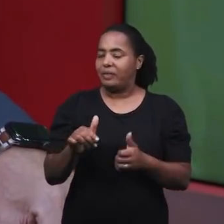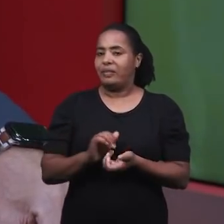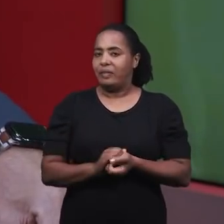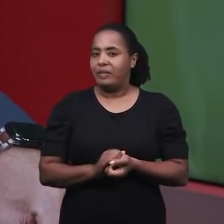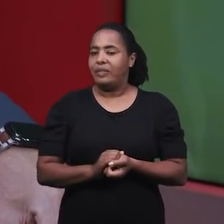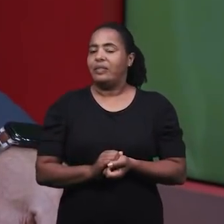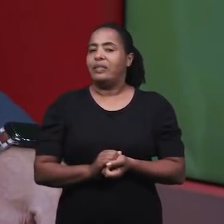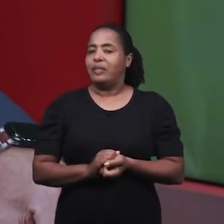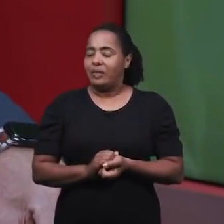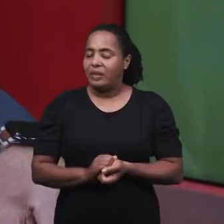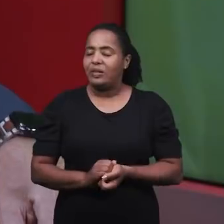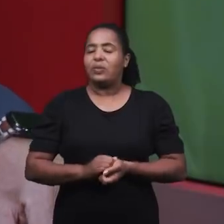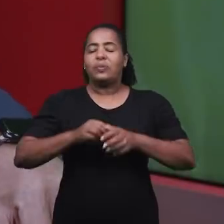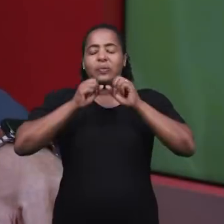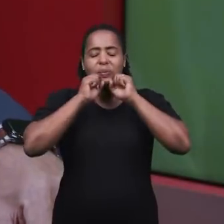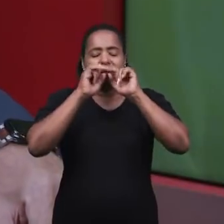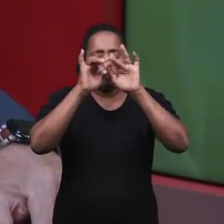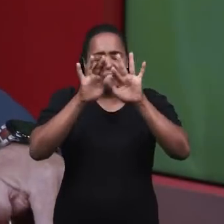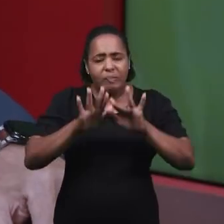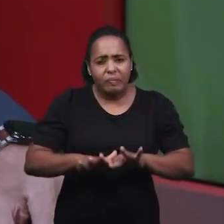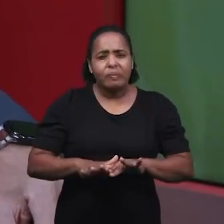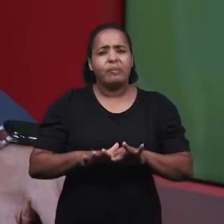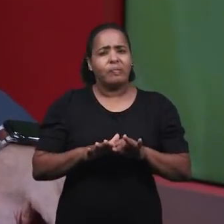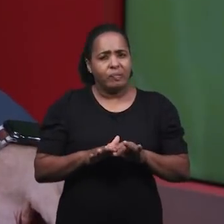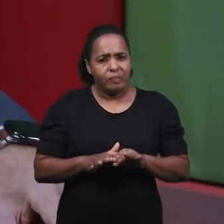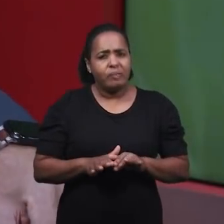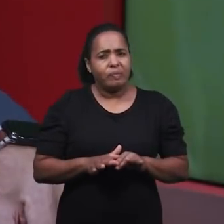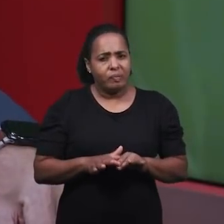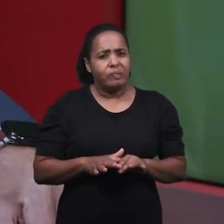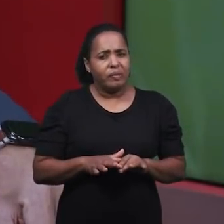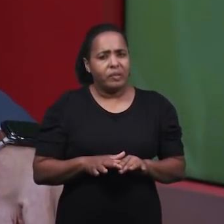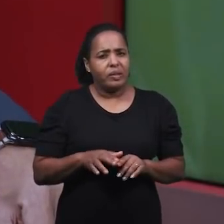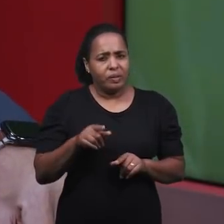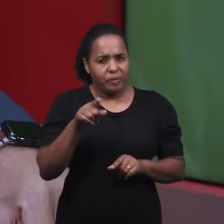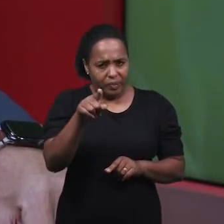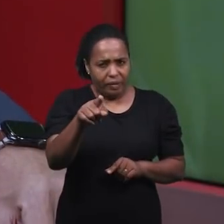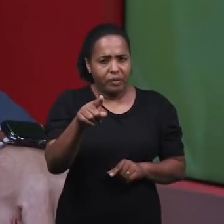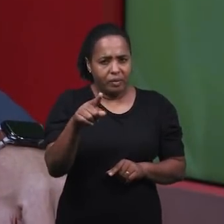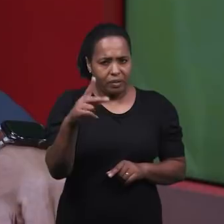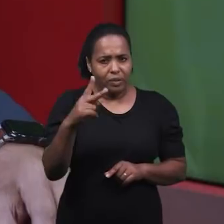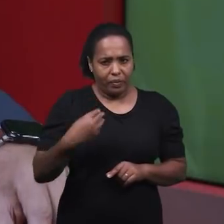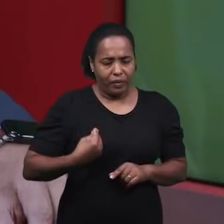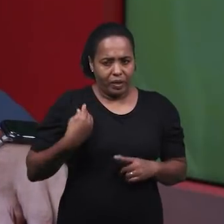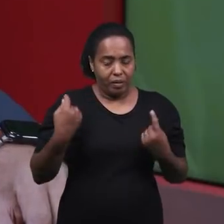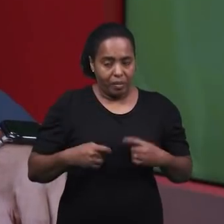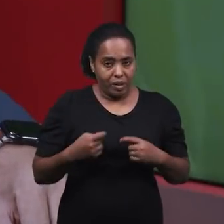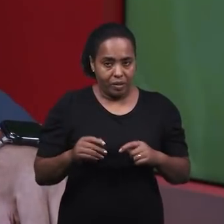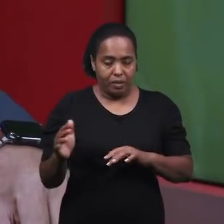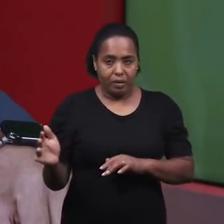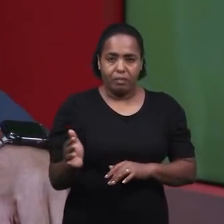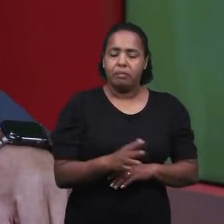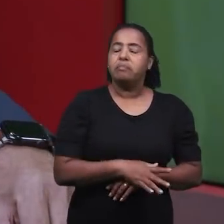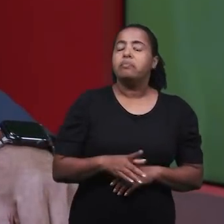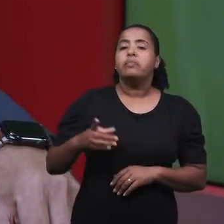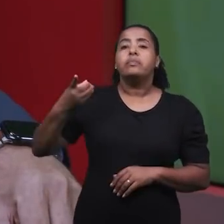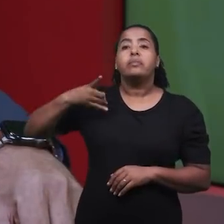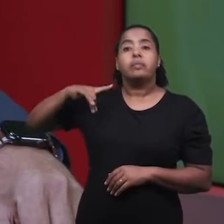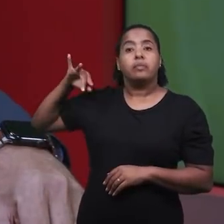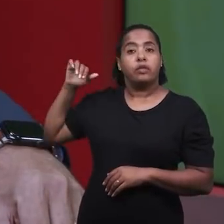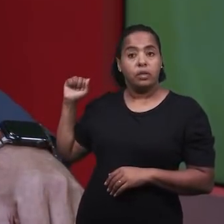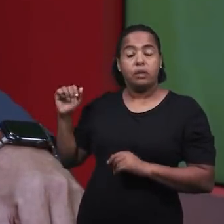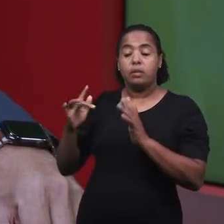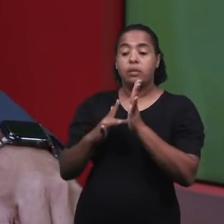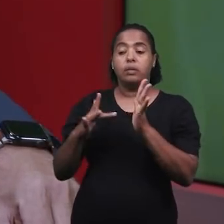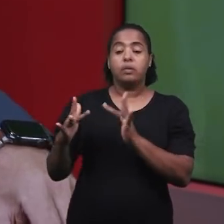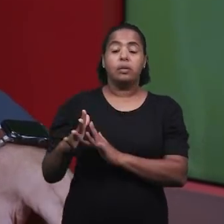é uma grande necessidade da sua vida. Certa vez, o Senhor